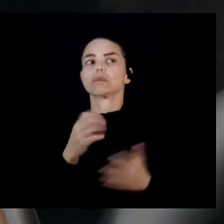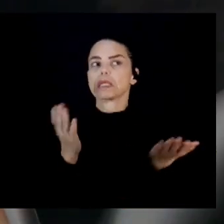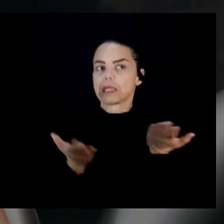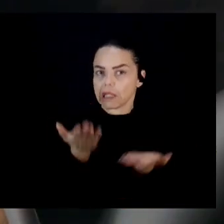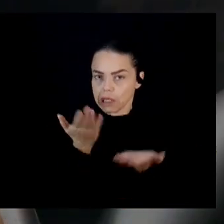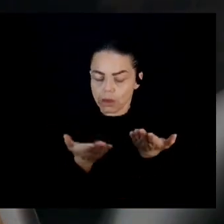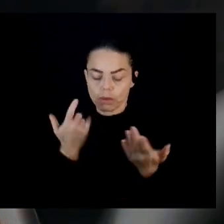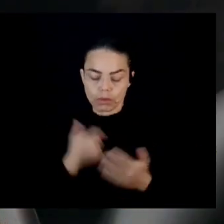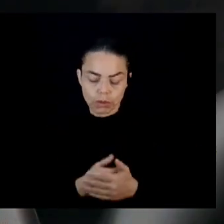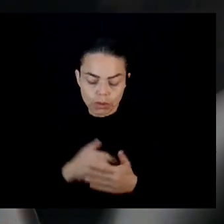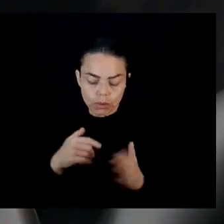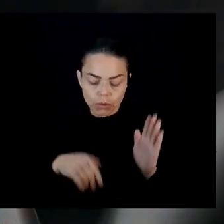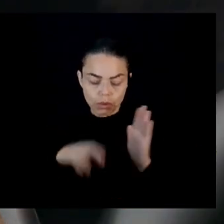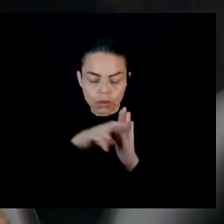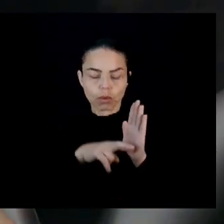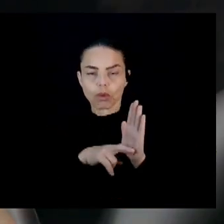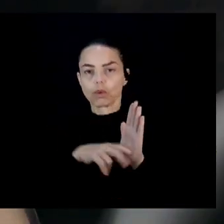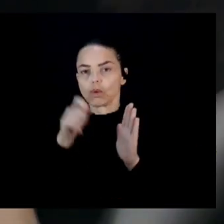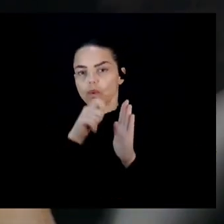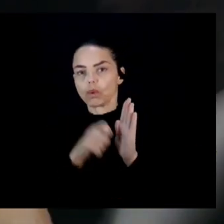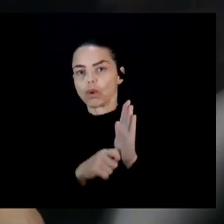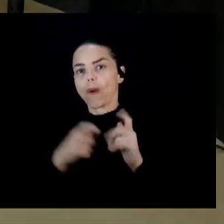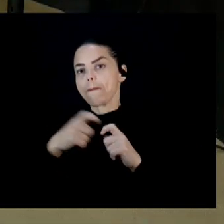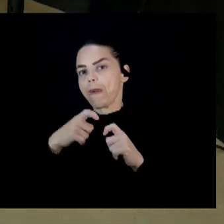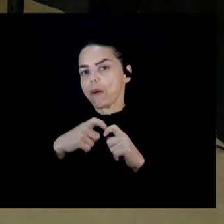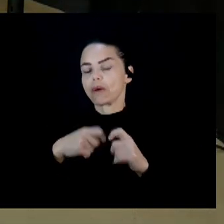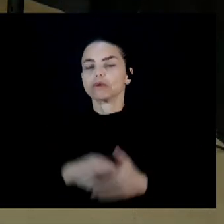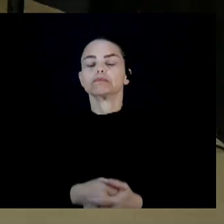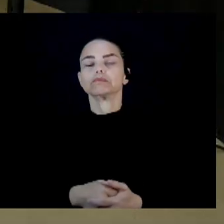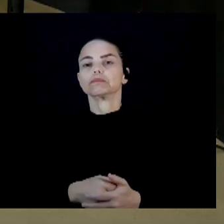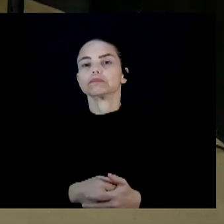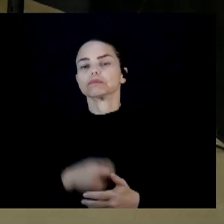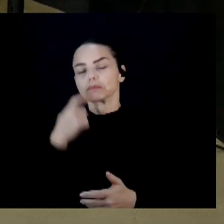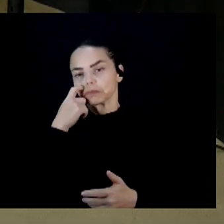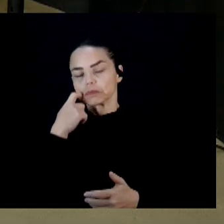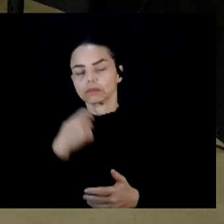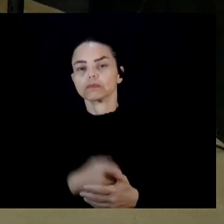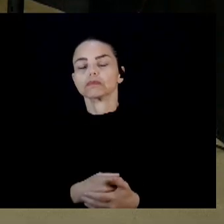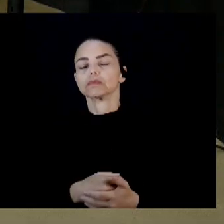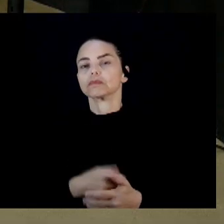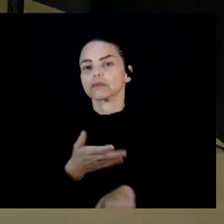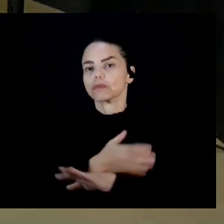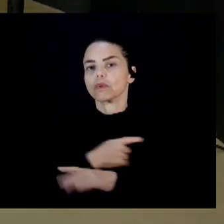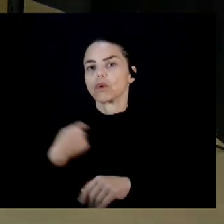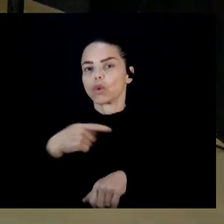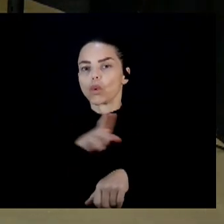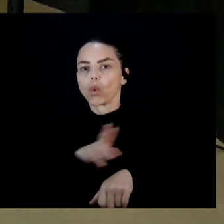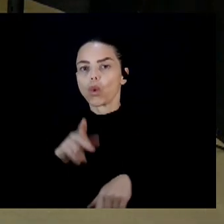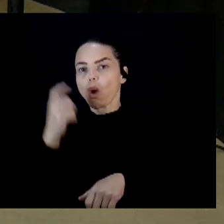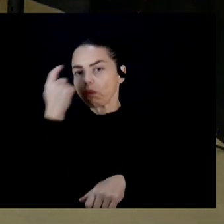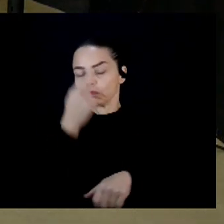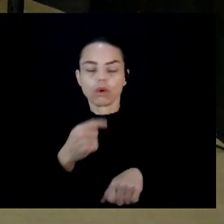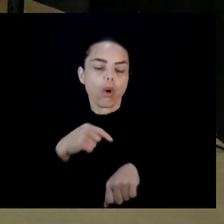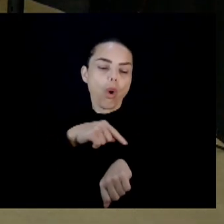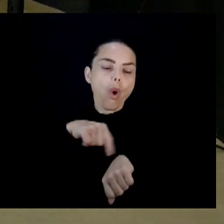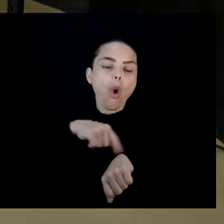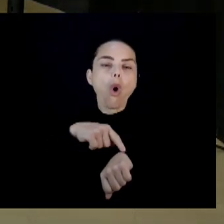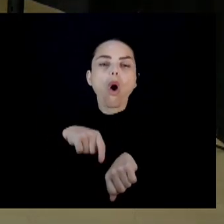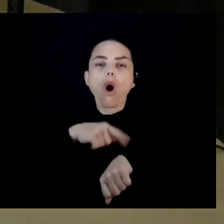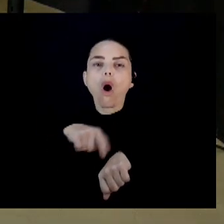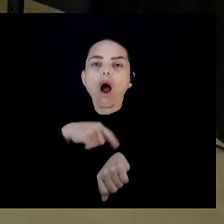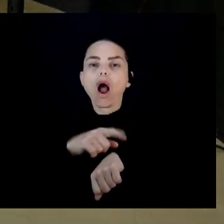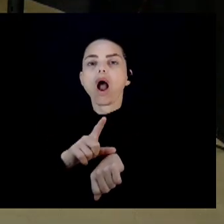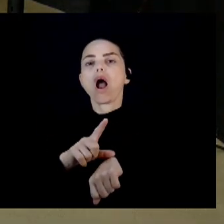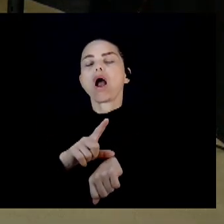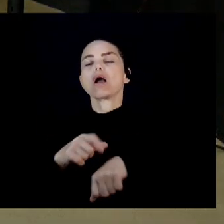realmente o que está prescrito para você fazer. Tá, então antes de usar o relógio, eu tenho que saber qual é o máximo de frequência